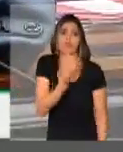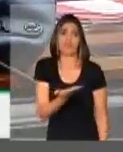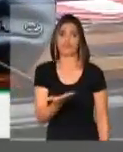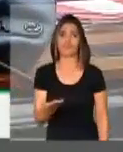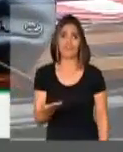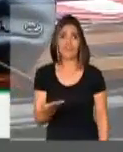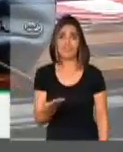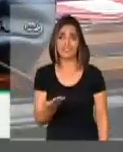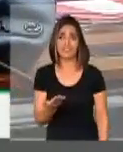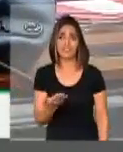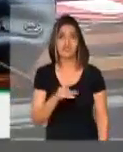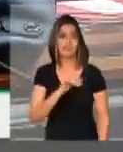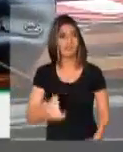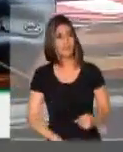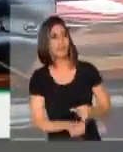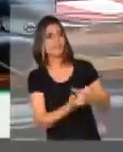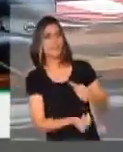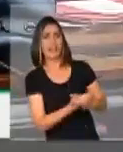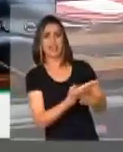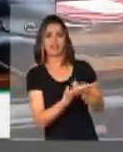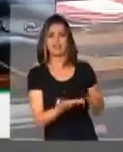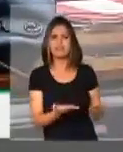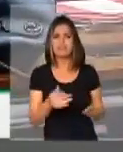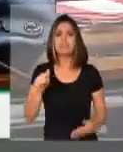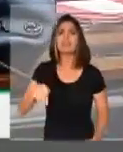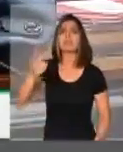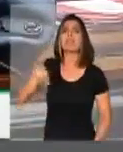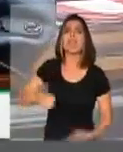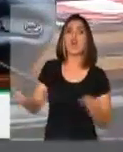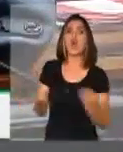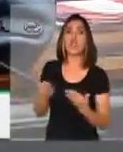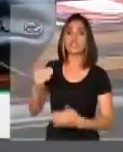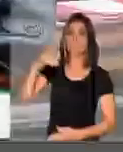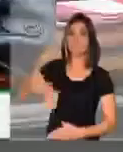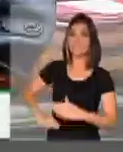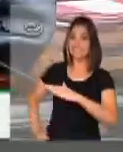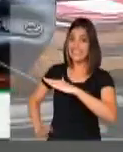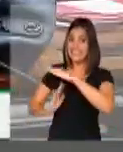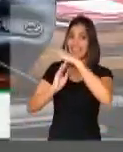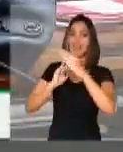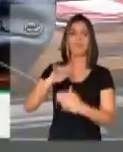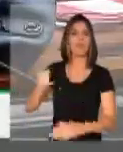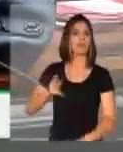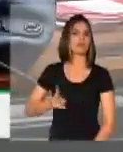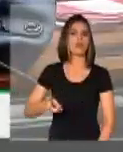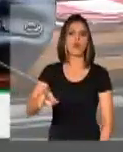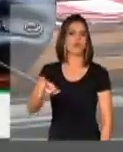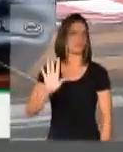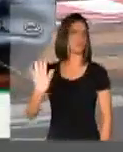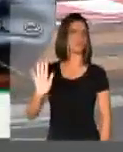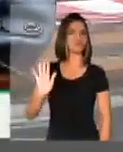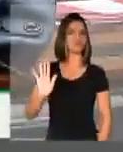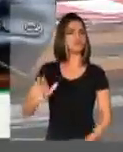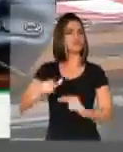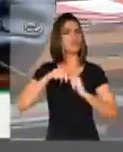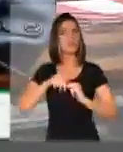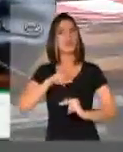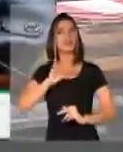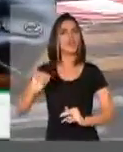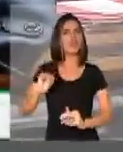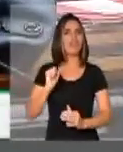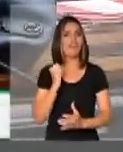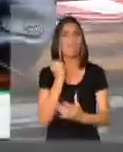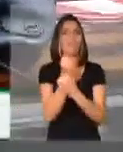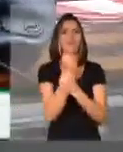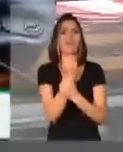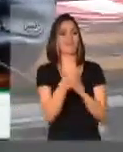aqui em privilégios, porque quem recebe hoje no teto vai continuar recebendo, porque estão sob